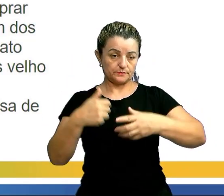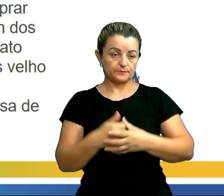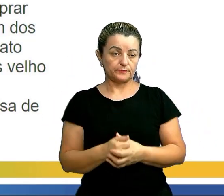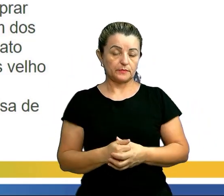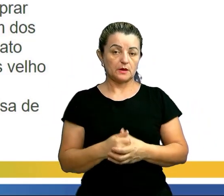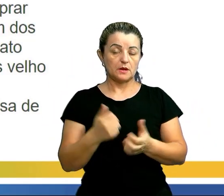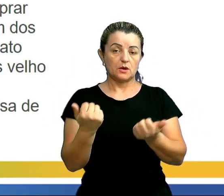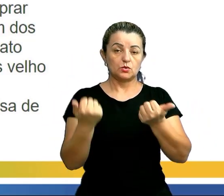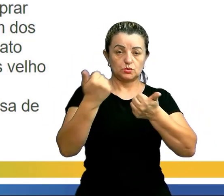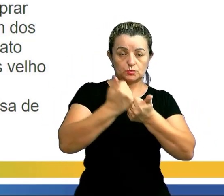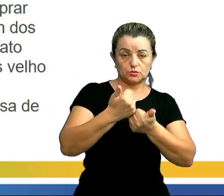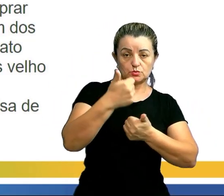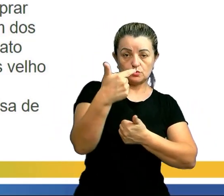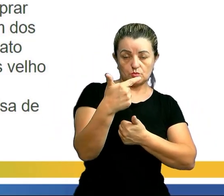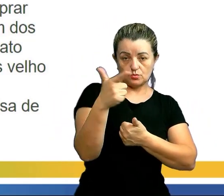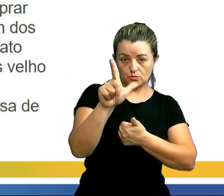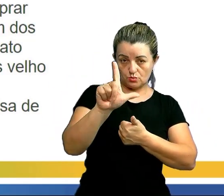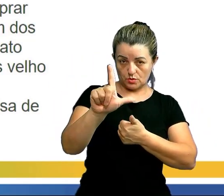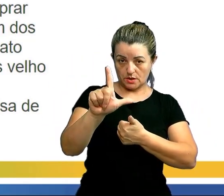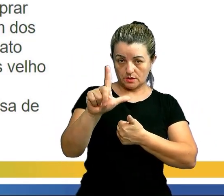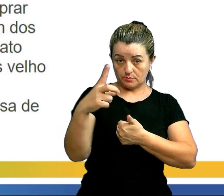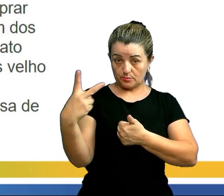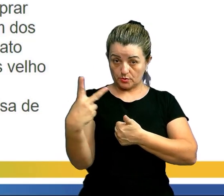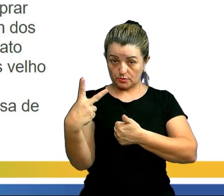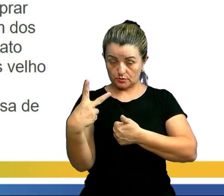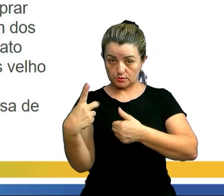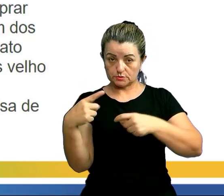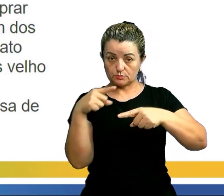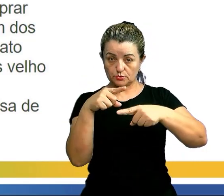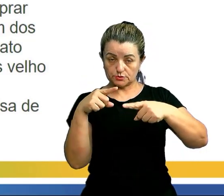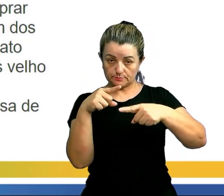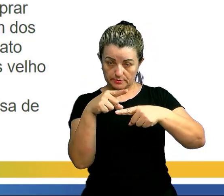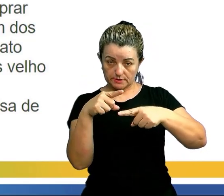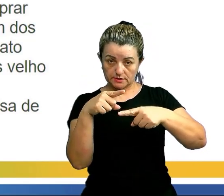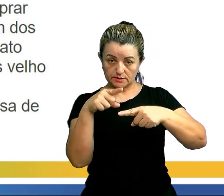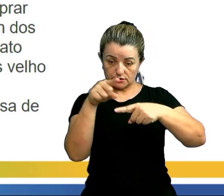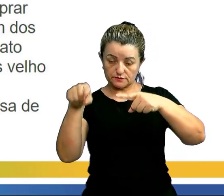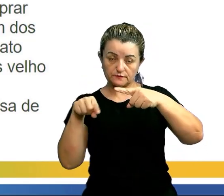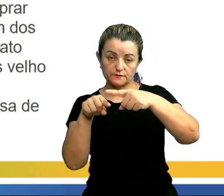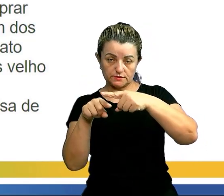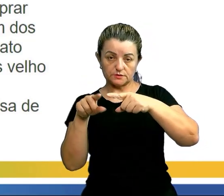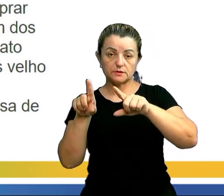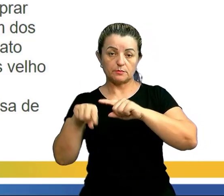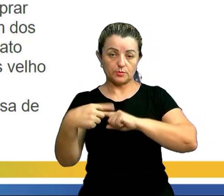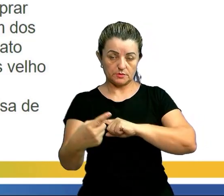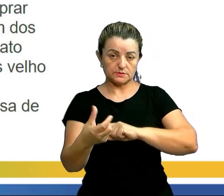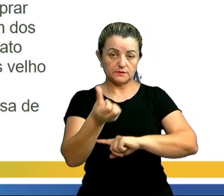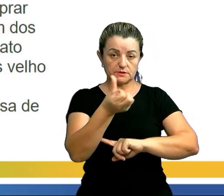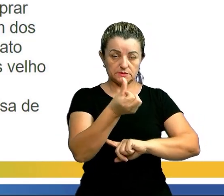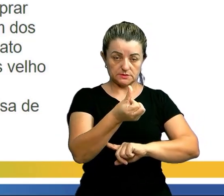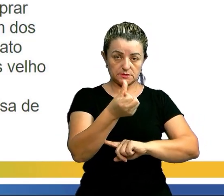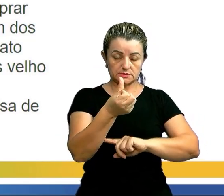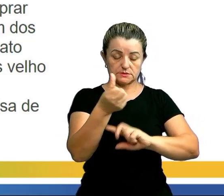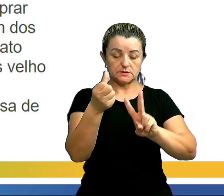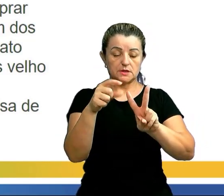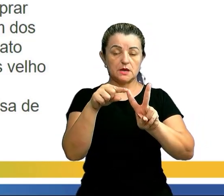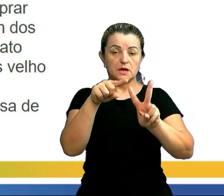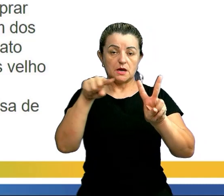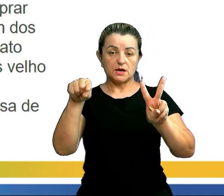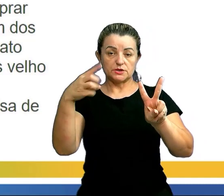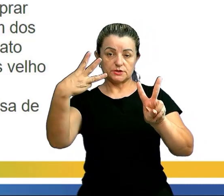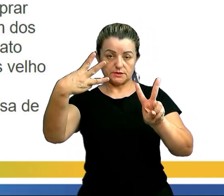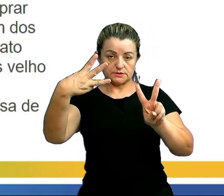a 2. E agora o que a gente vai fazer? A área, tá? Procurada é 3L ao quadrado, raiz de 3 sobre